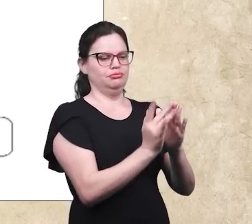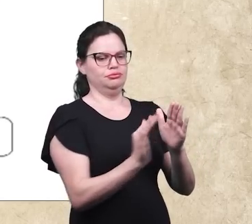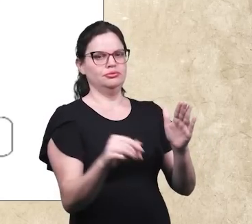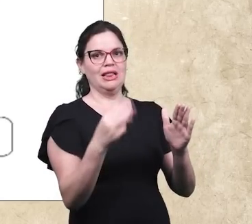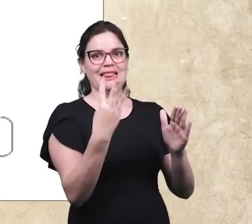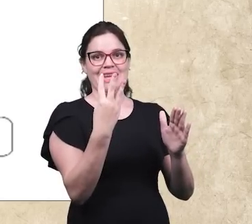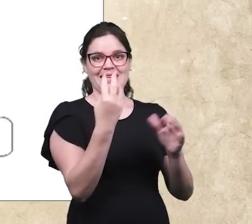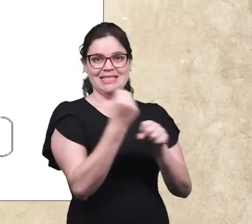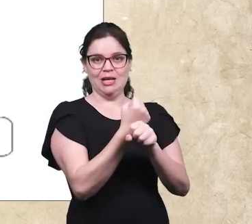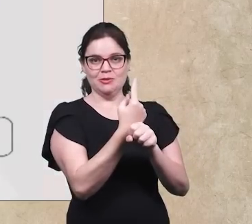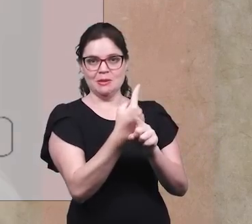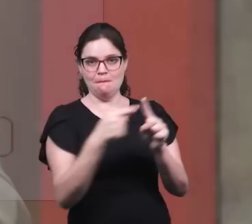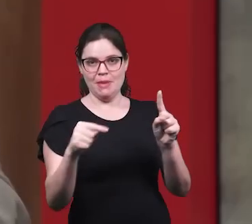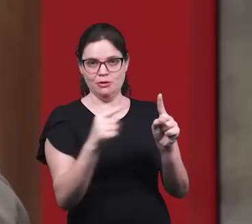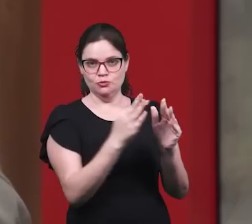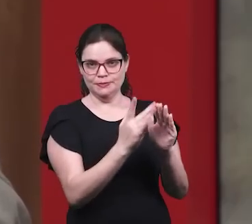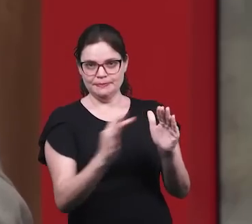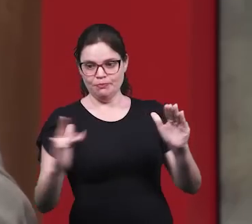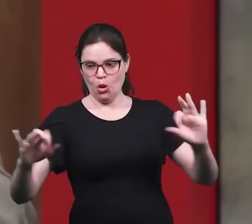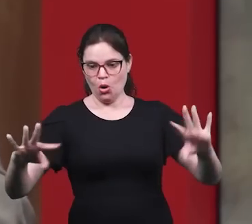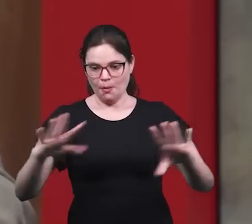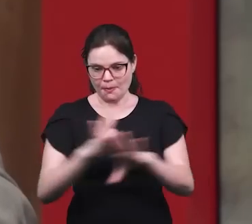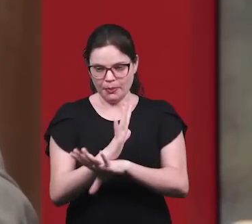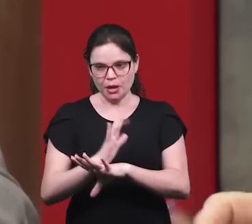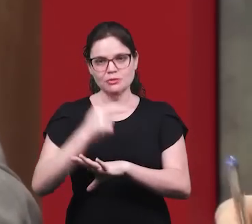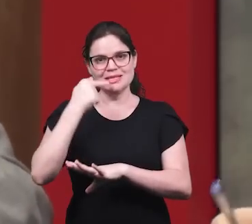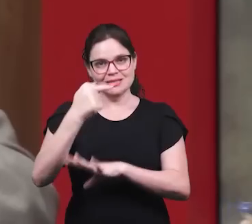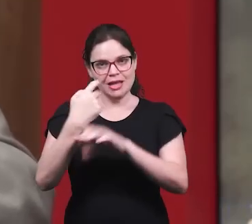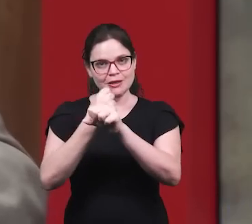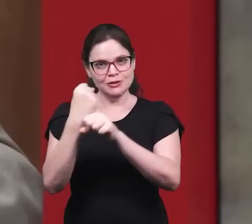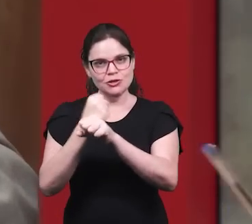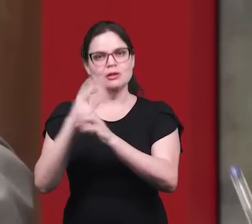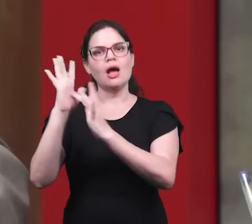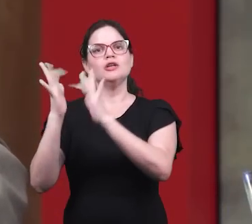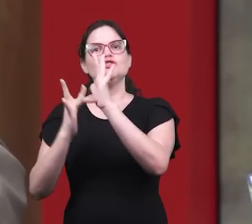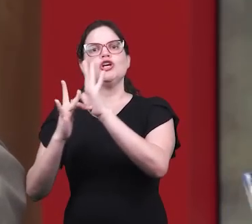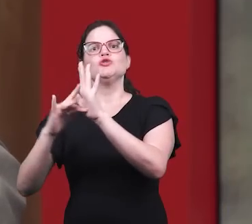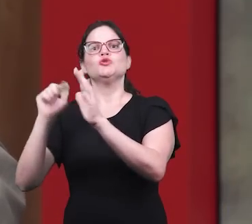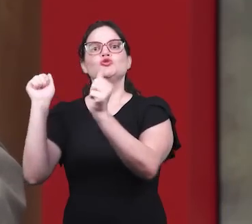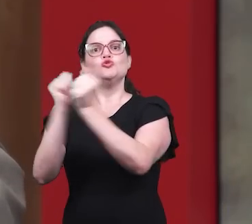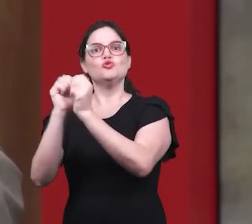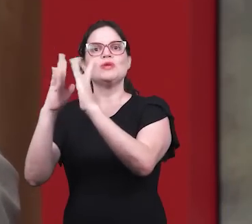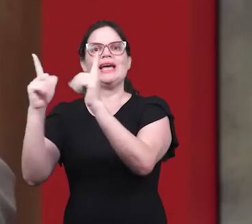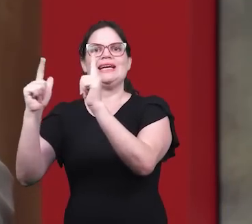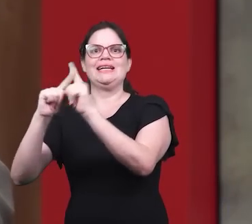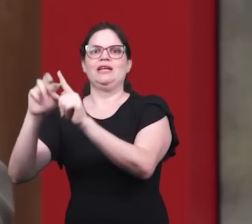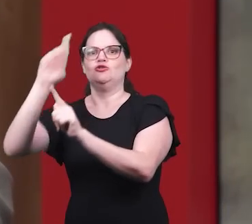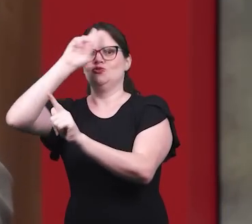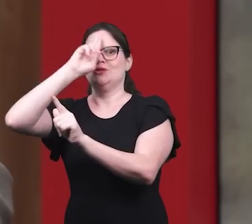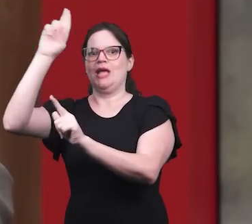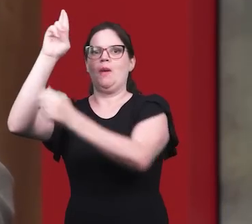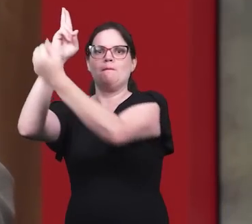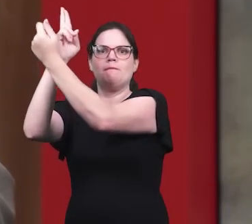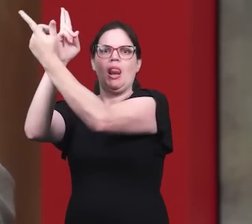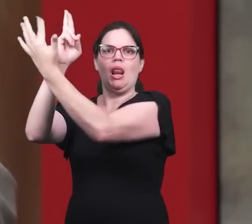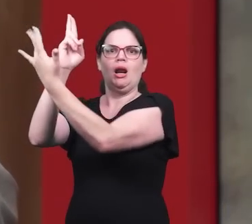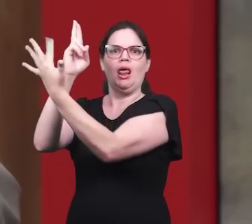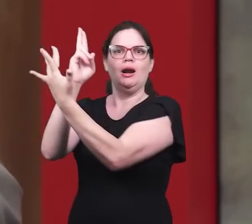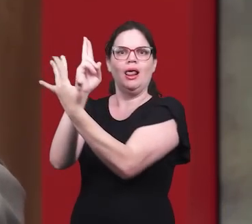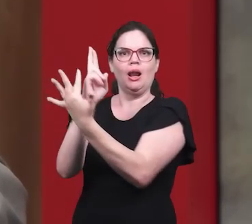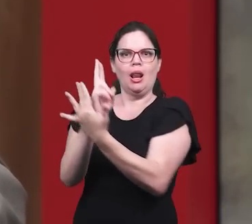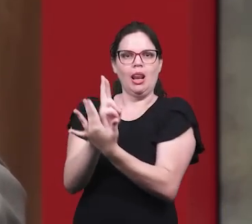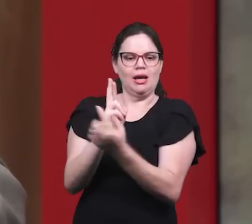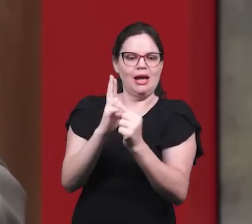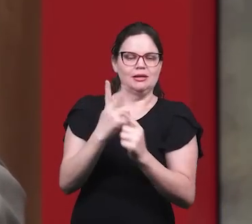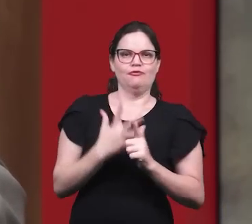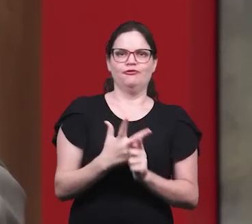igreja e junto com Israel. Então nós pretendemos aqui esclarecer esta passagem descrita aqui